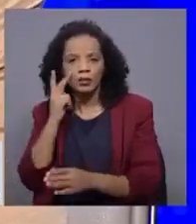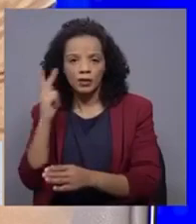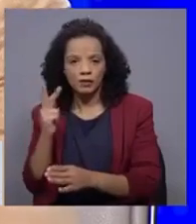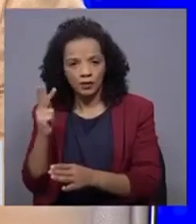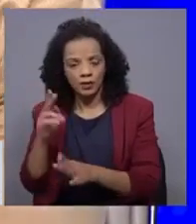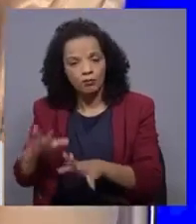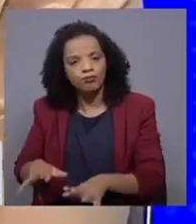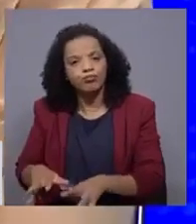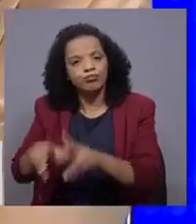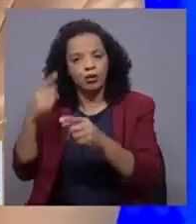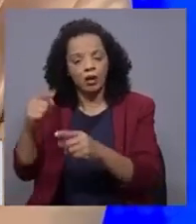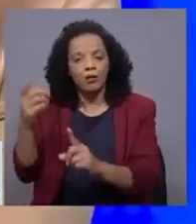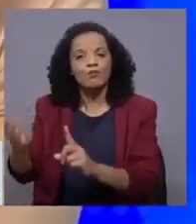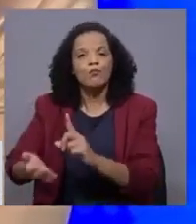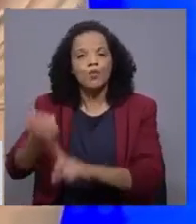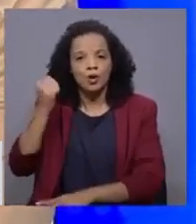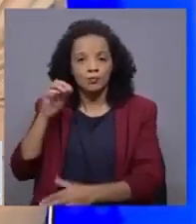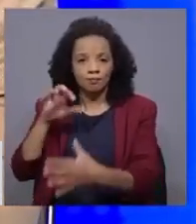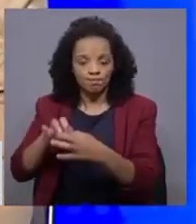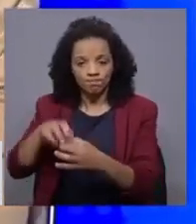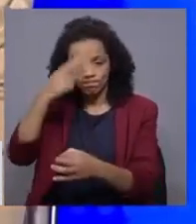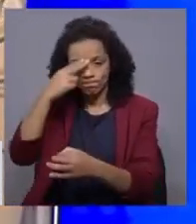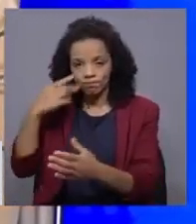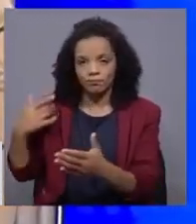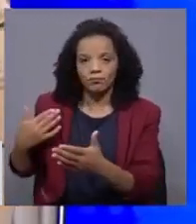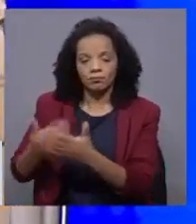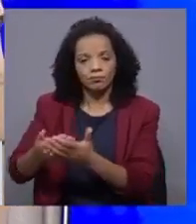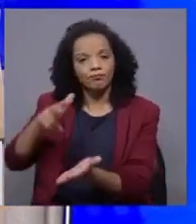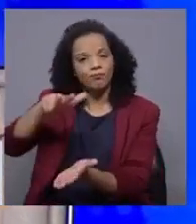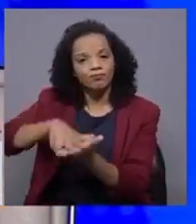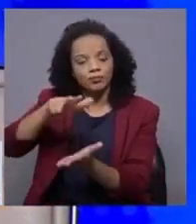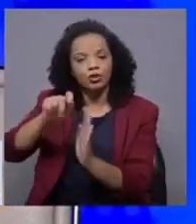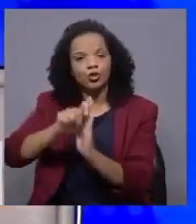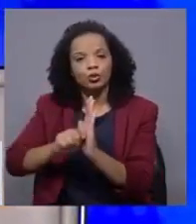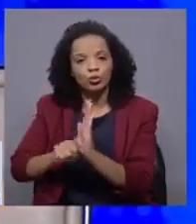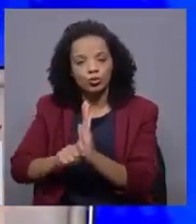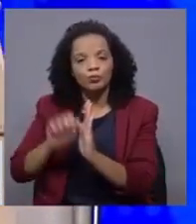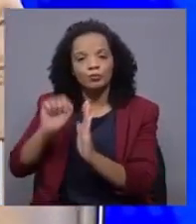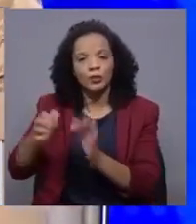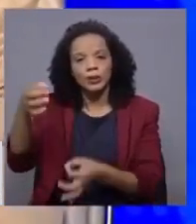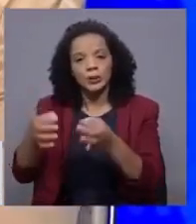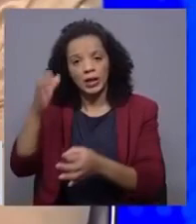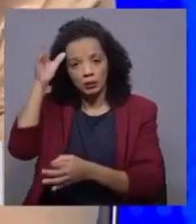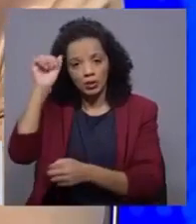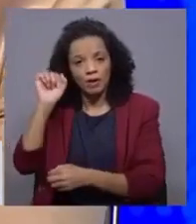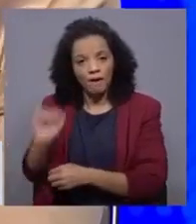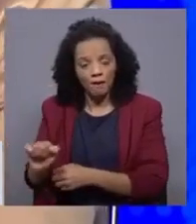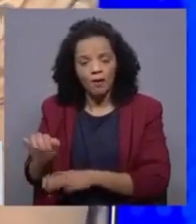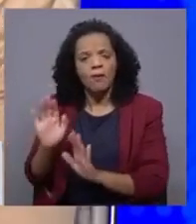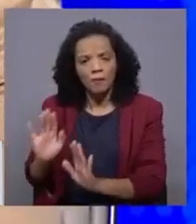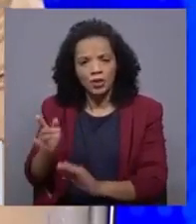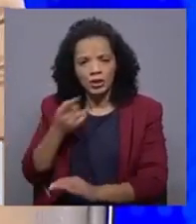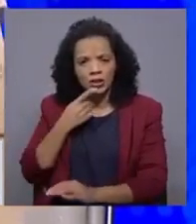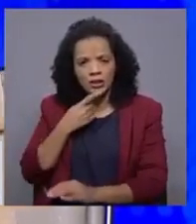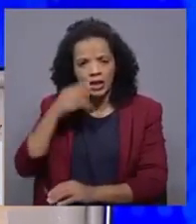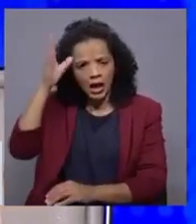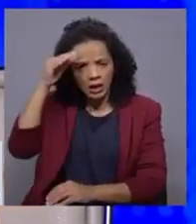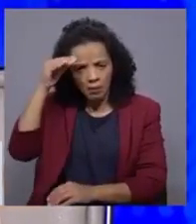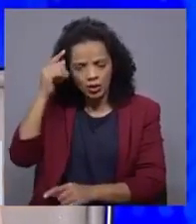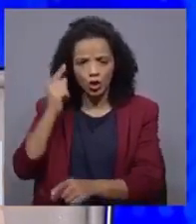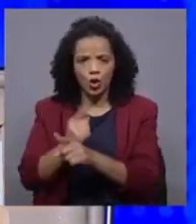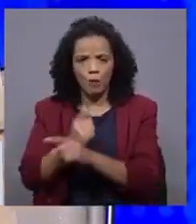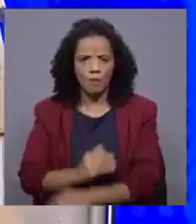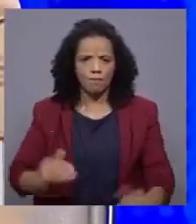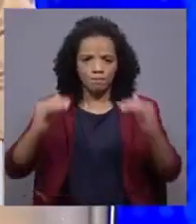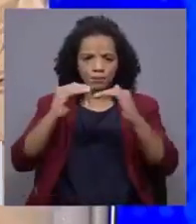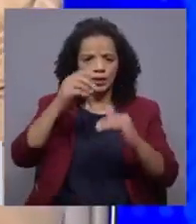tendo conseguido alcançar, do ponto de vista histórico, um reconhecimento, um estatuto jurídico próprio dos animais. Não significa isto que estamos a colocar os animais no mesmo patamar